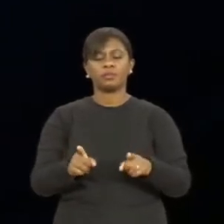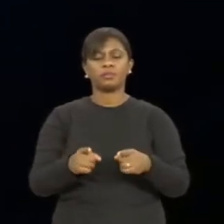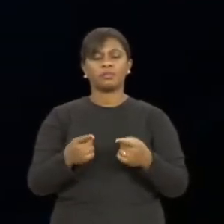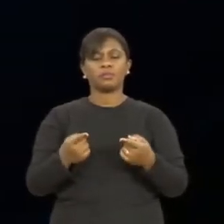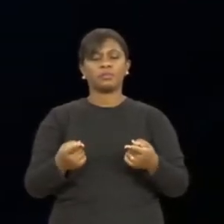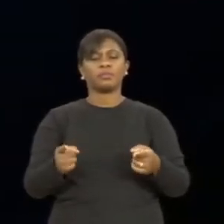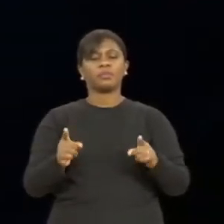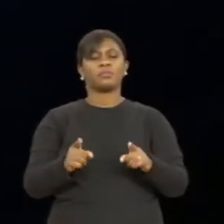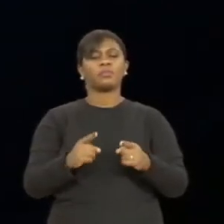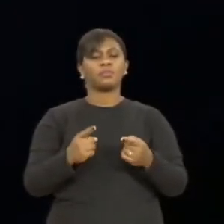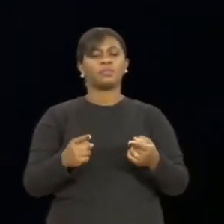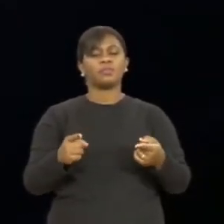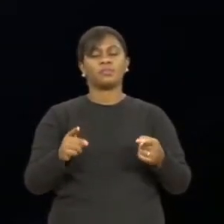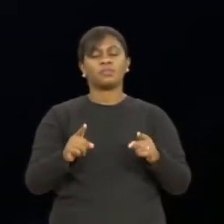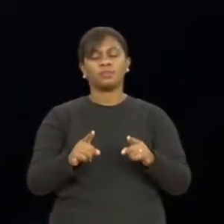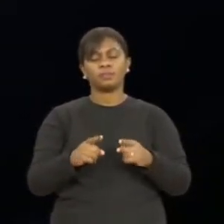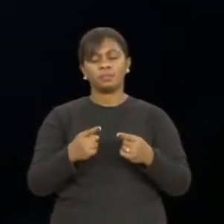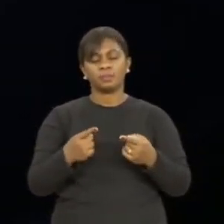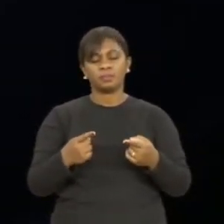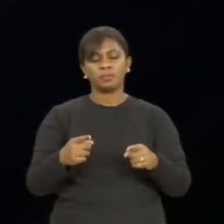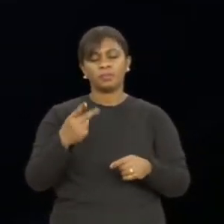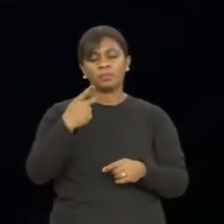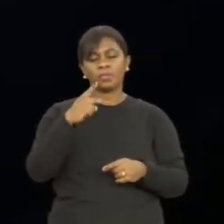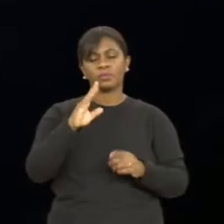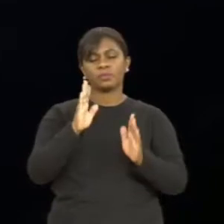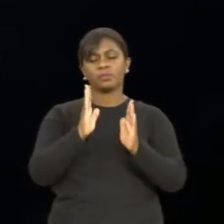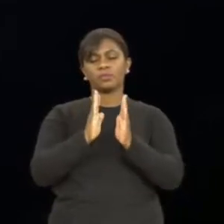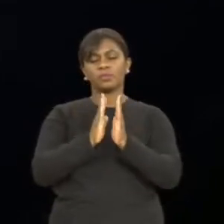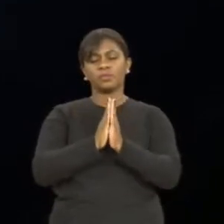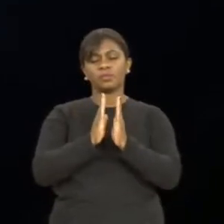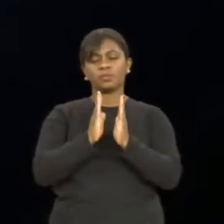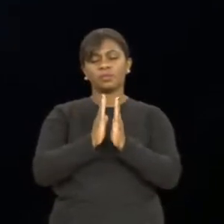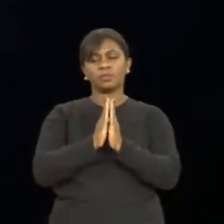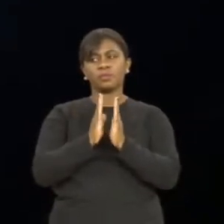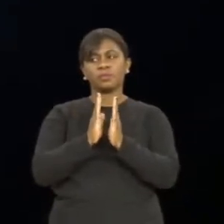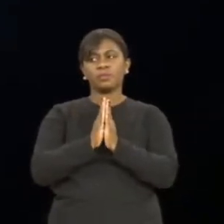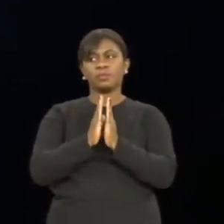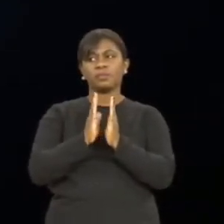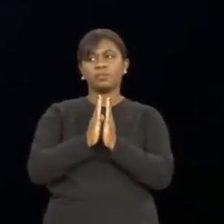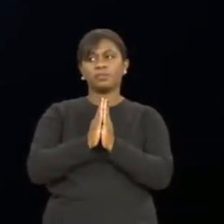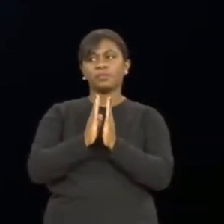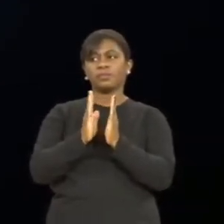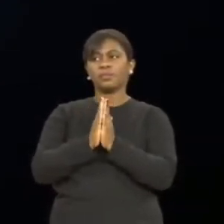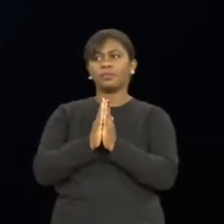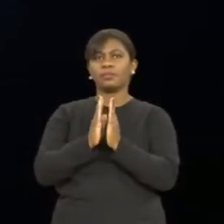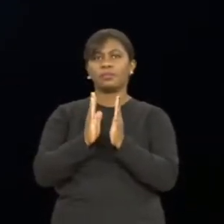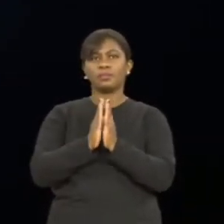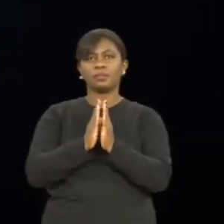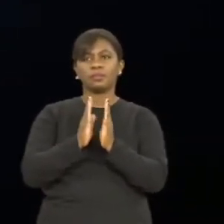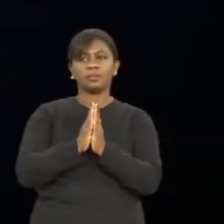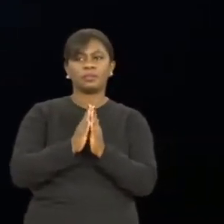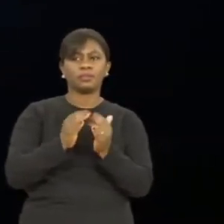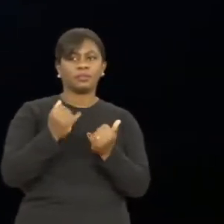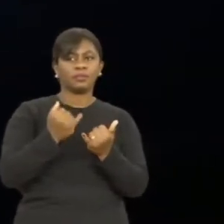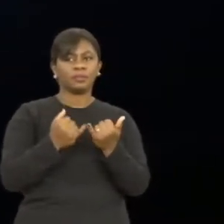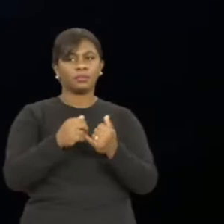Dessa canção a sua oração. Como Namã, ele foi curado e você vai